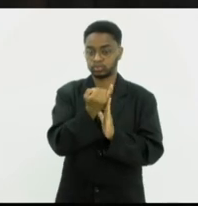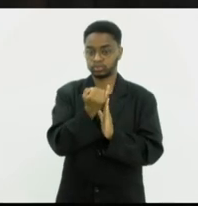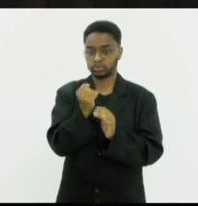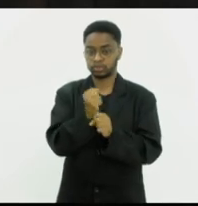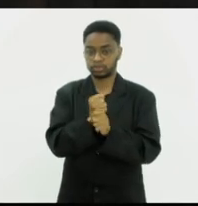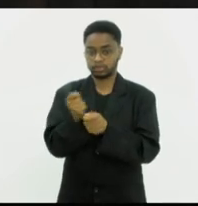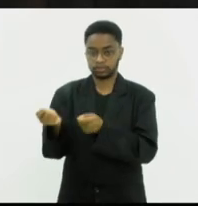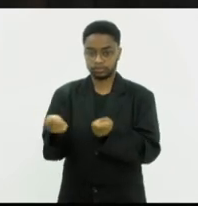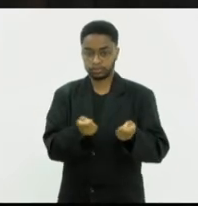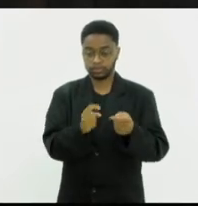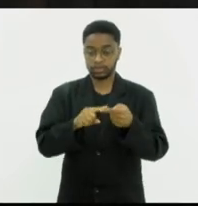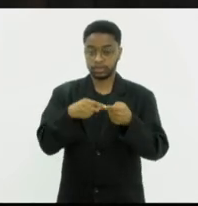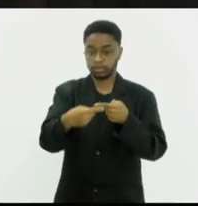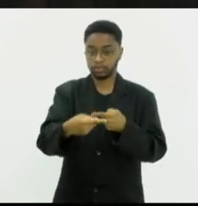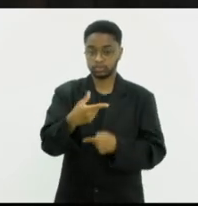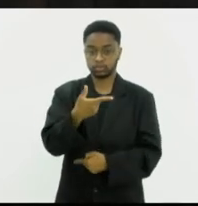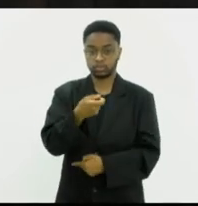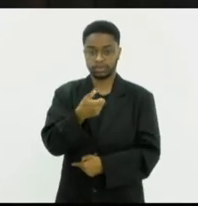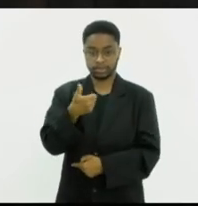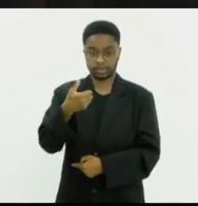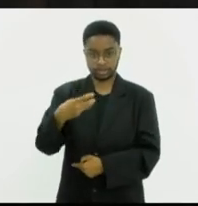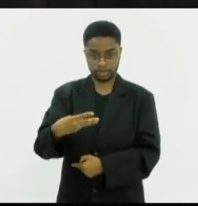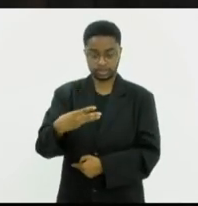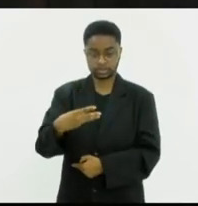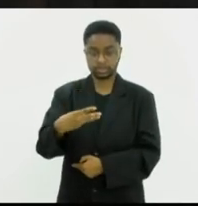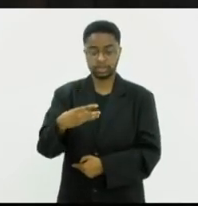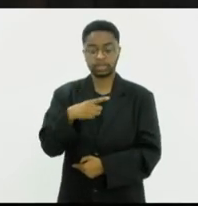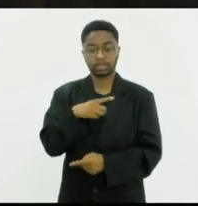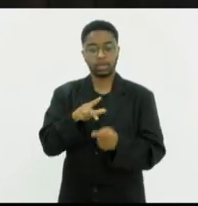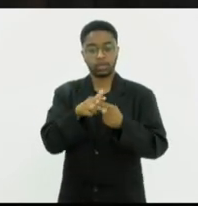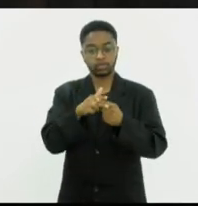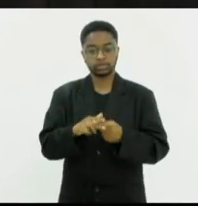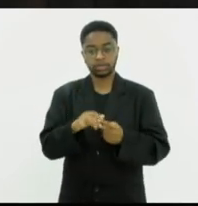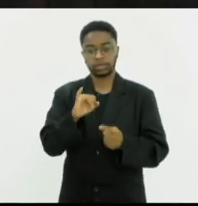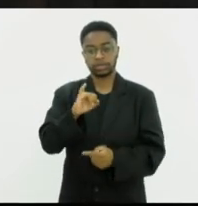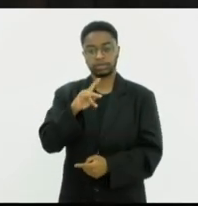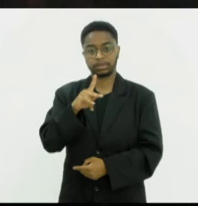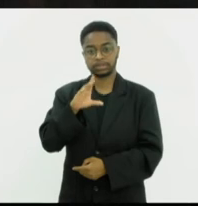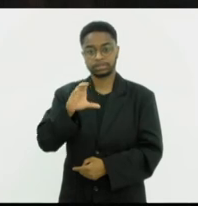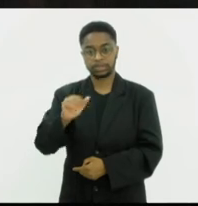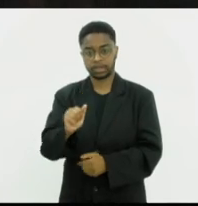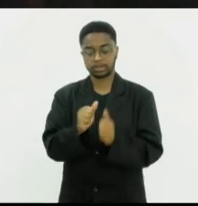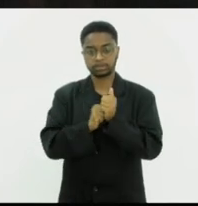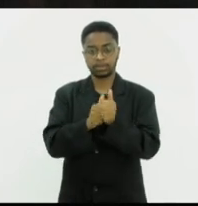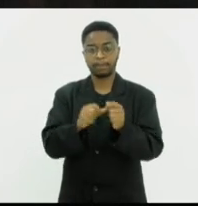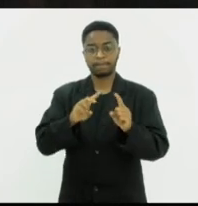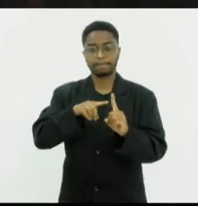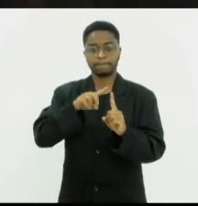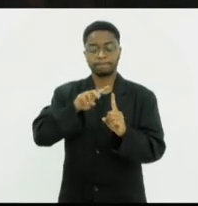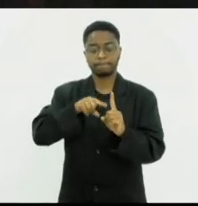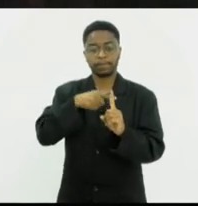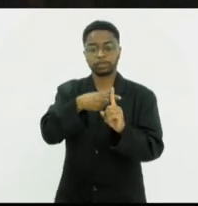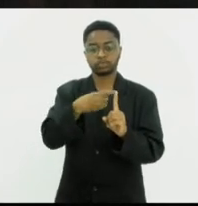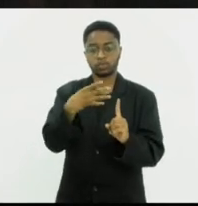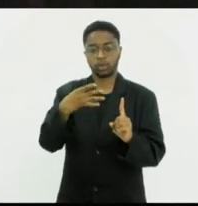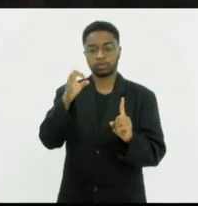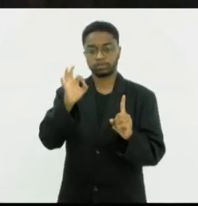2013 para cá, correção pelo IPCA mais 4% ao